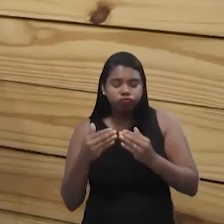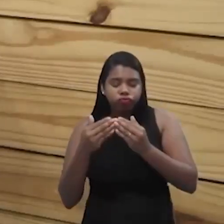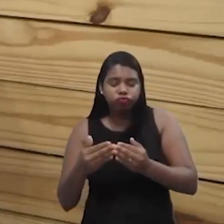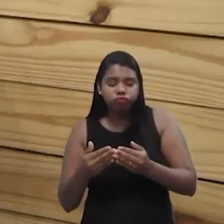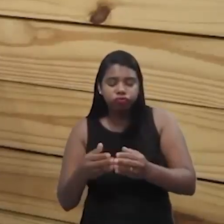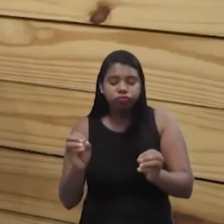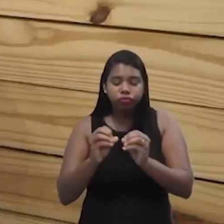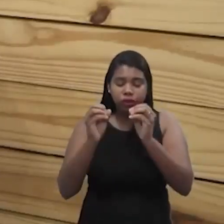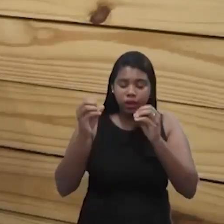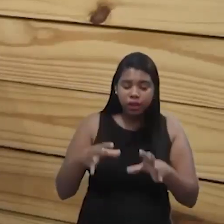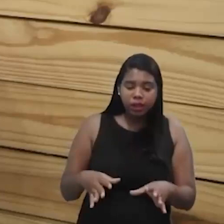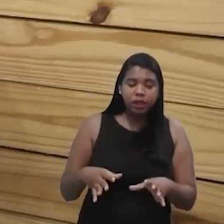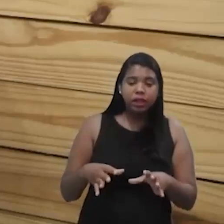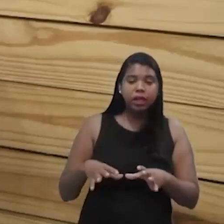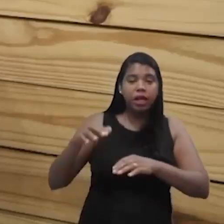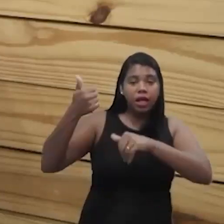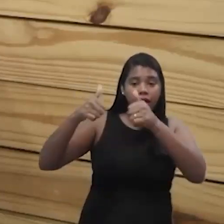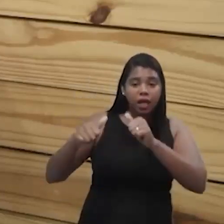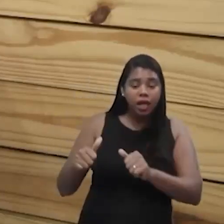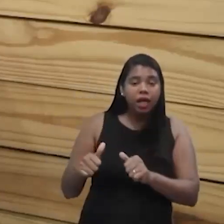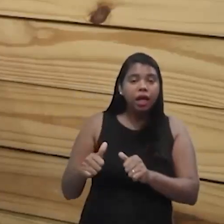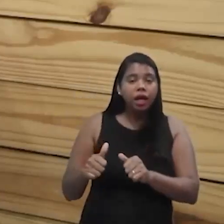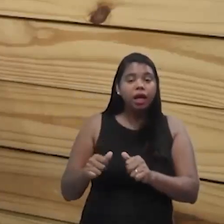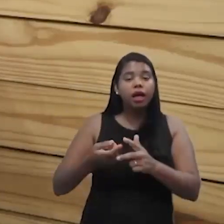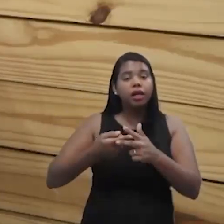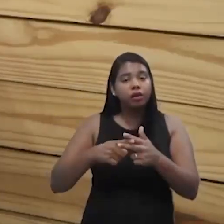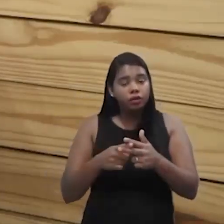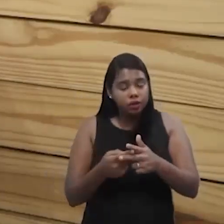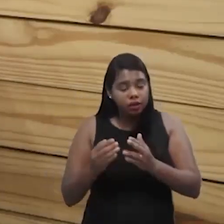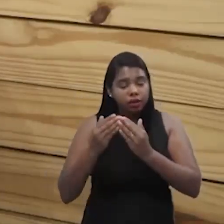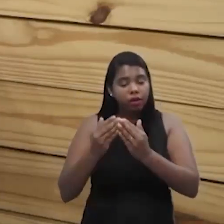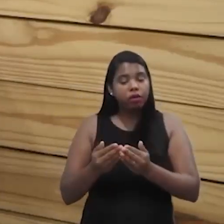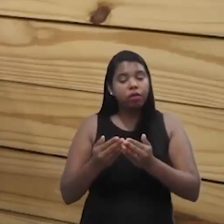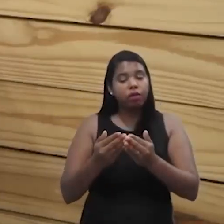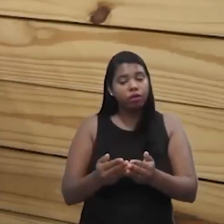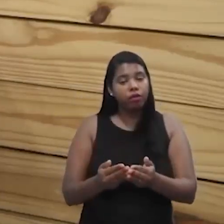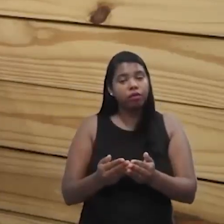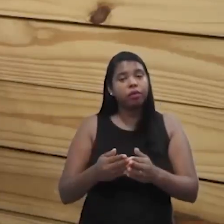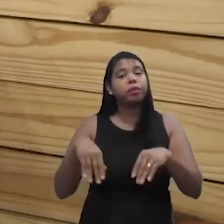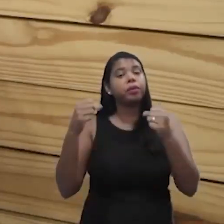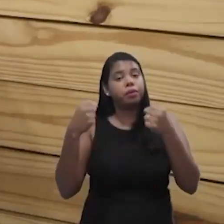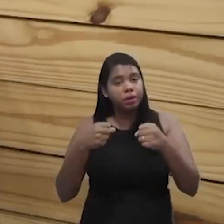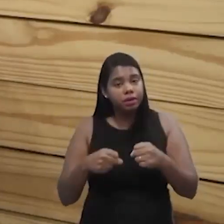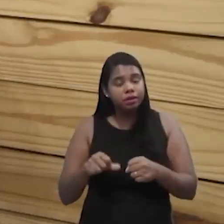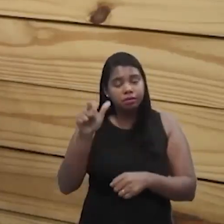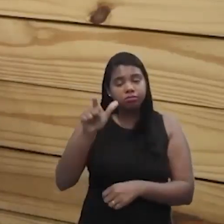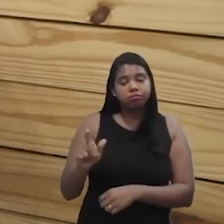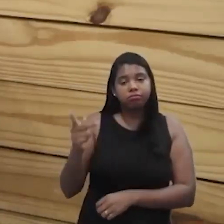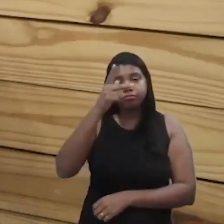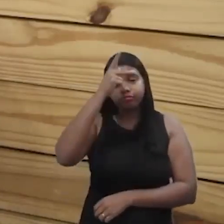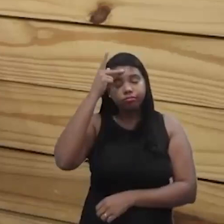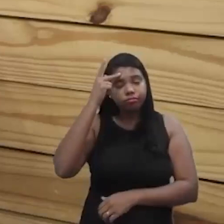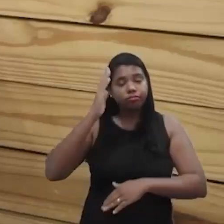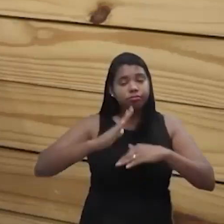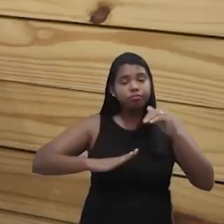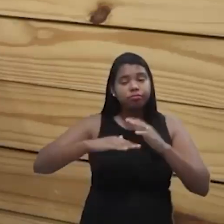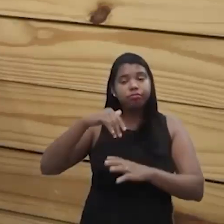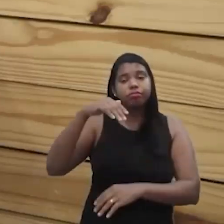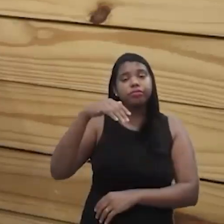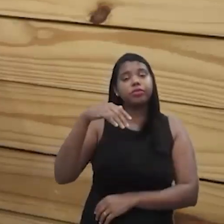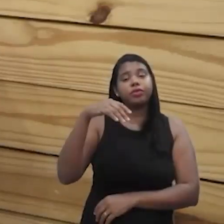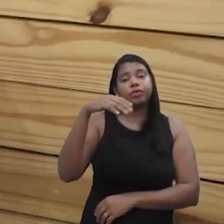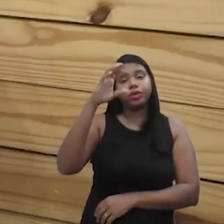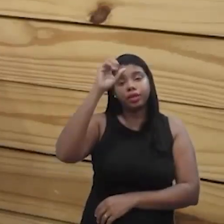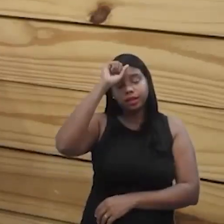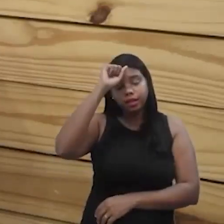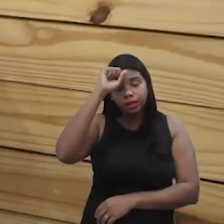então, criar, né, essa formação e, logicamente, atender com esta formação, consolidar aí uma